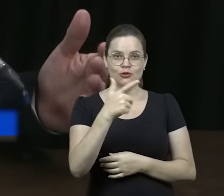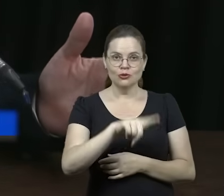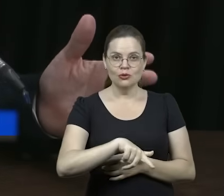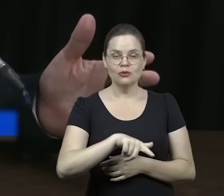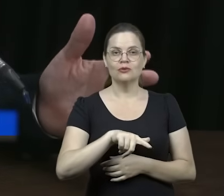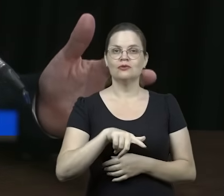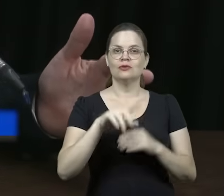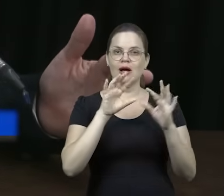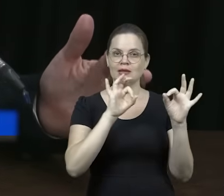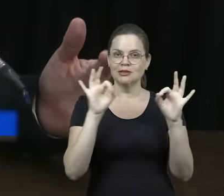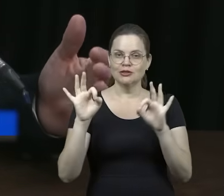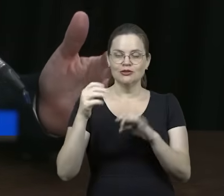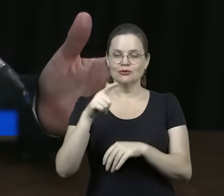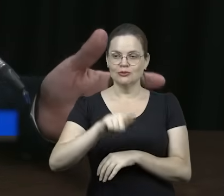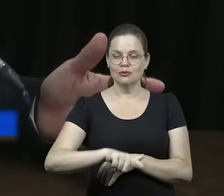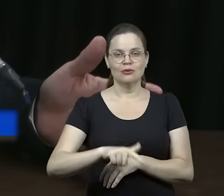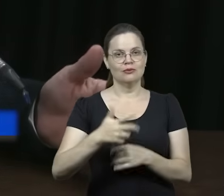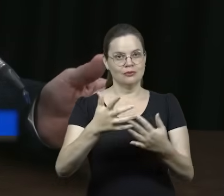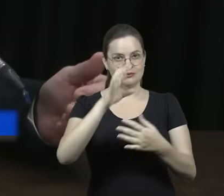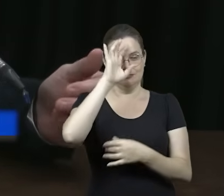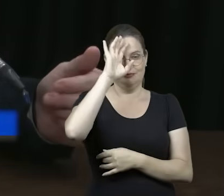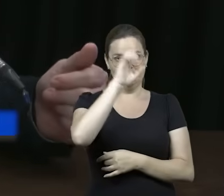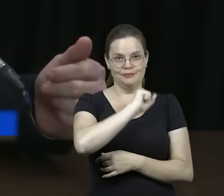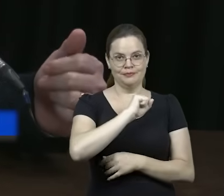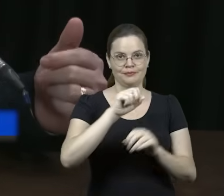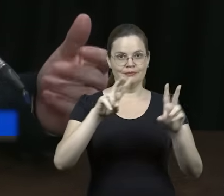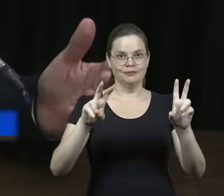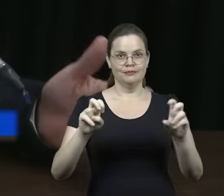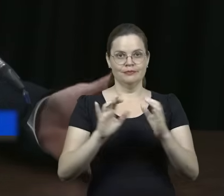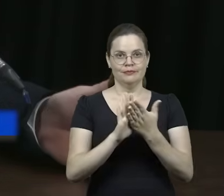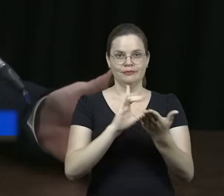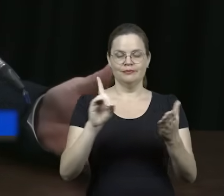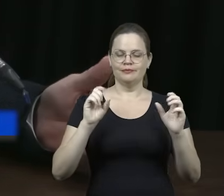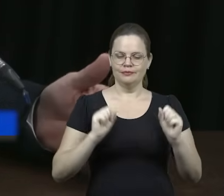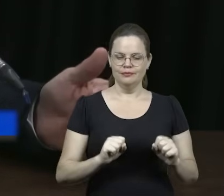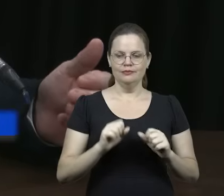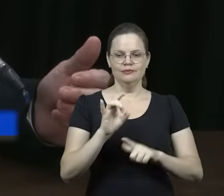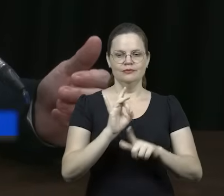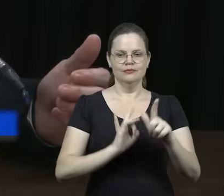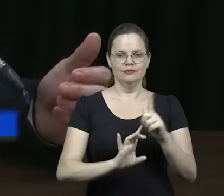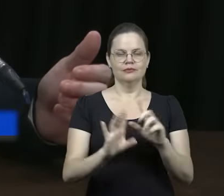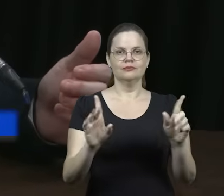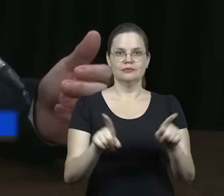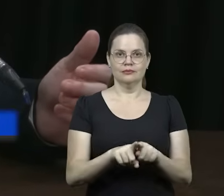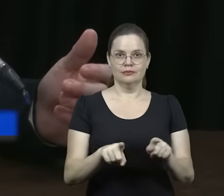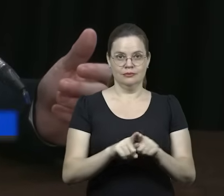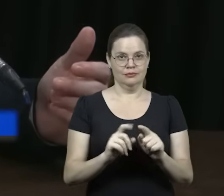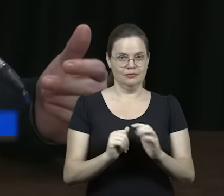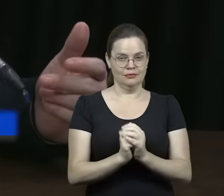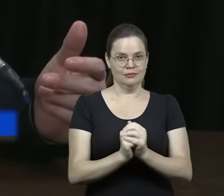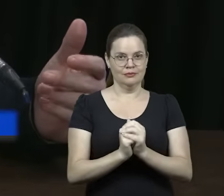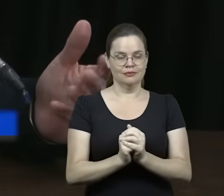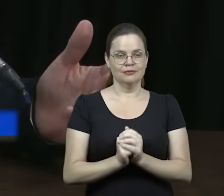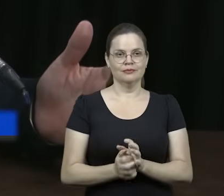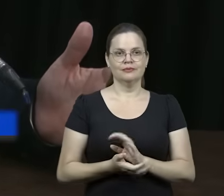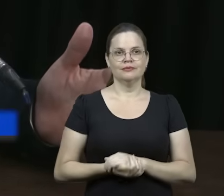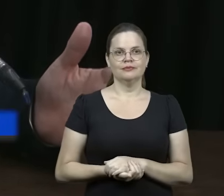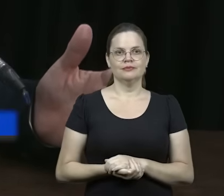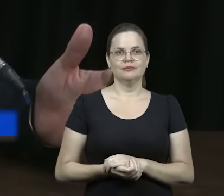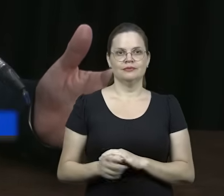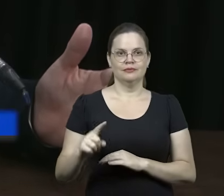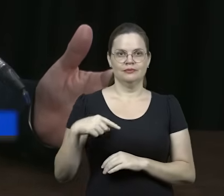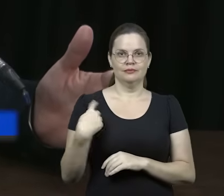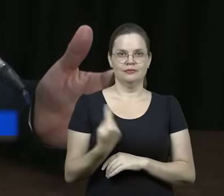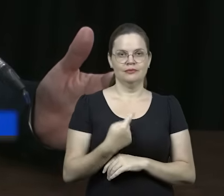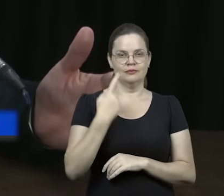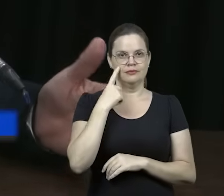e quiserem aprender a palavra de Deus, podem compartilhar também. Amém? Nós estamos aqui mais uma